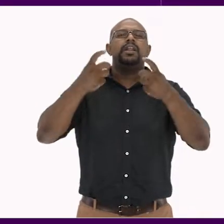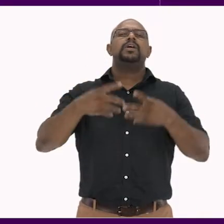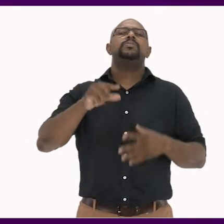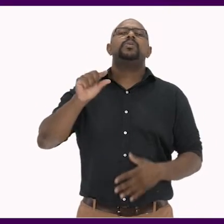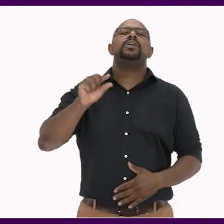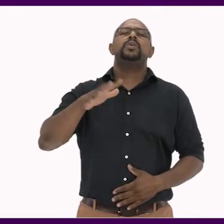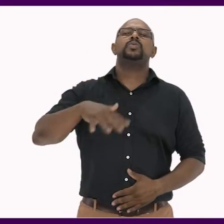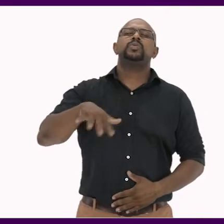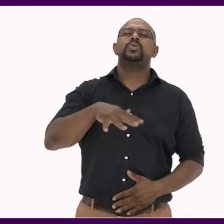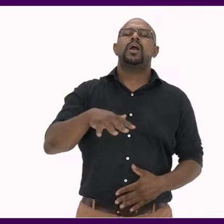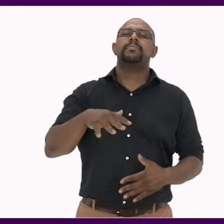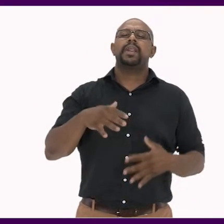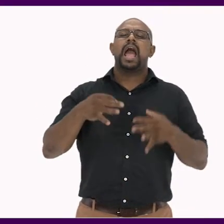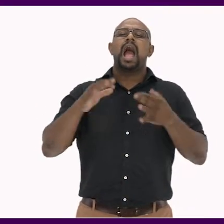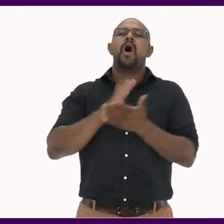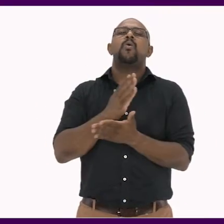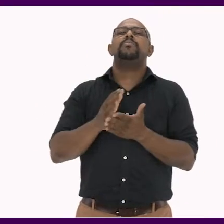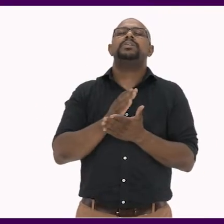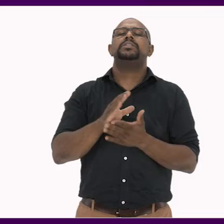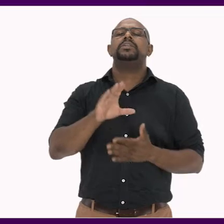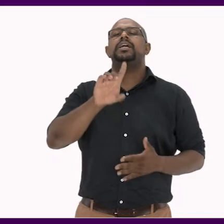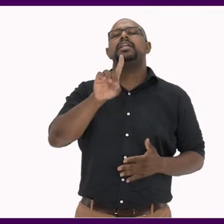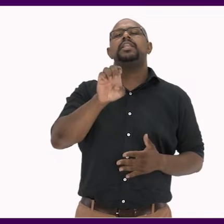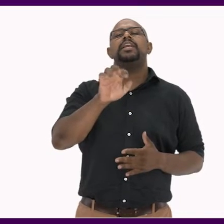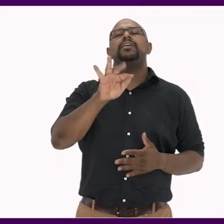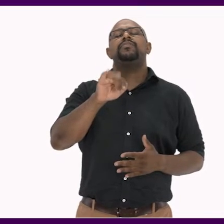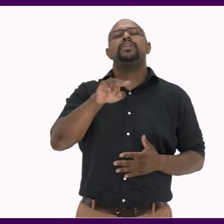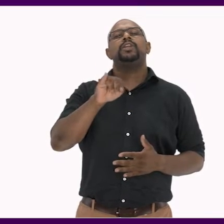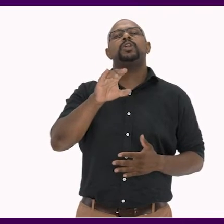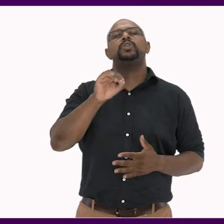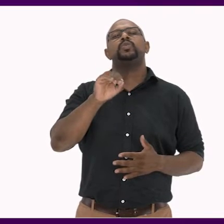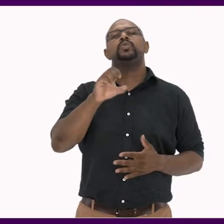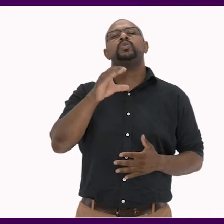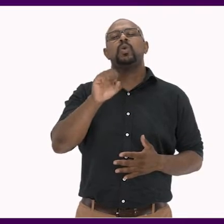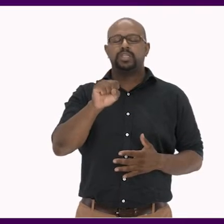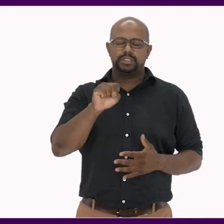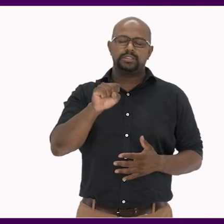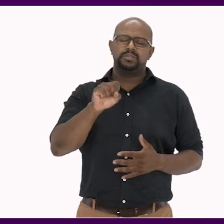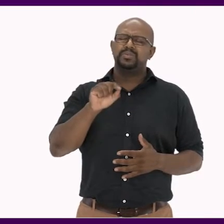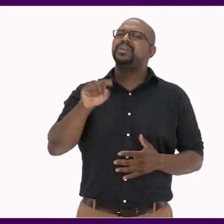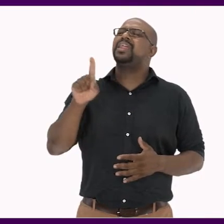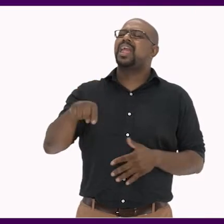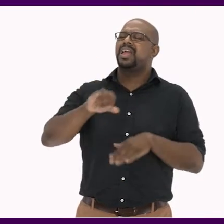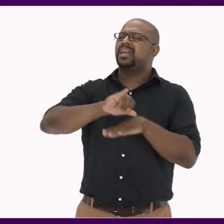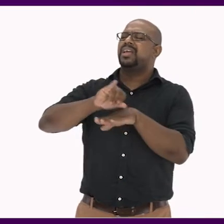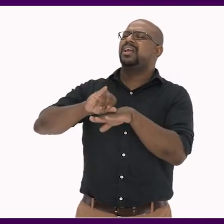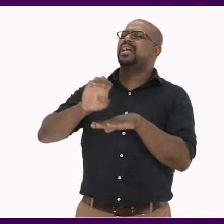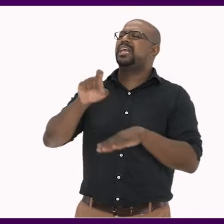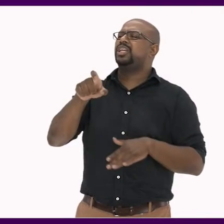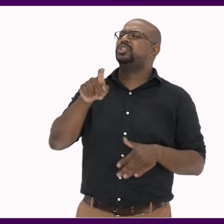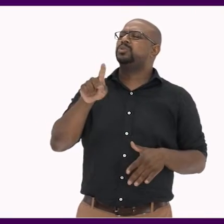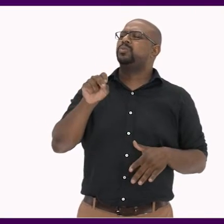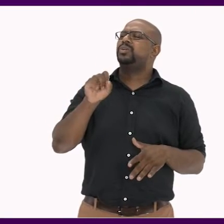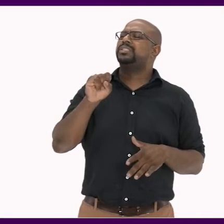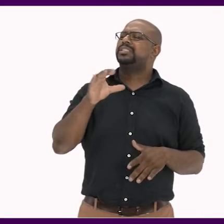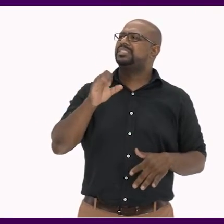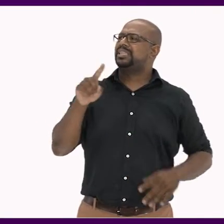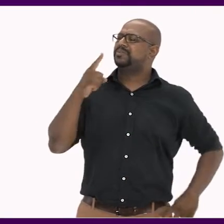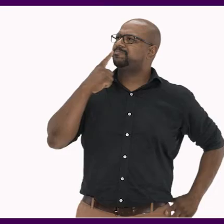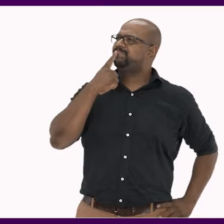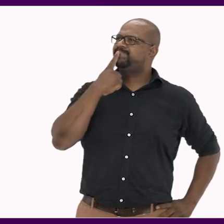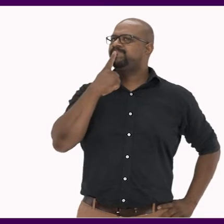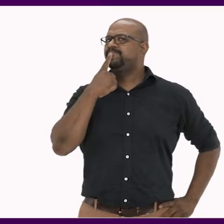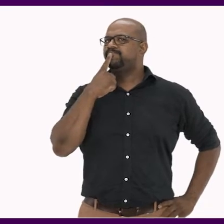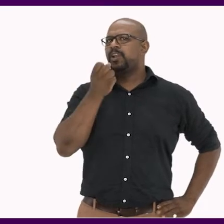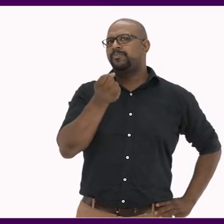falando um pouquinho sobre as certas definições, né? A gente tem que saber o que é exposição, né? Então, eu